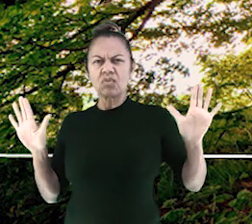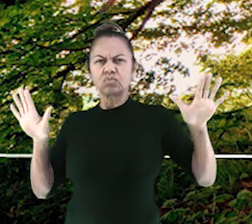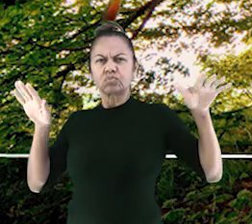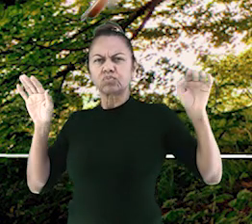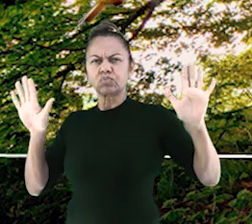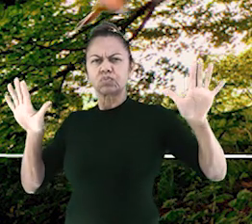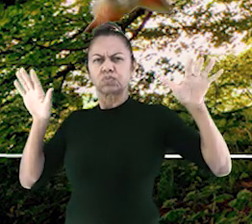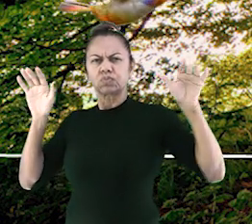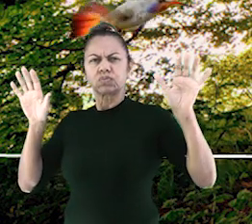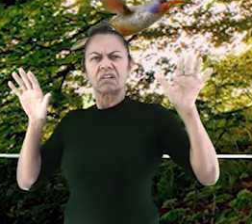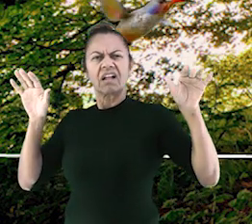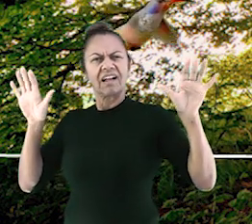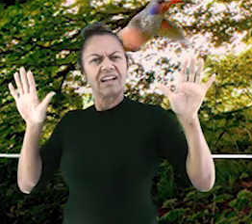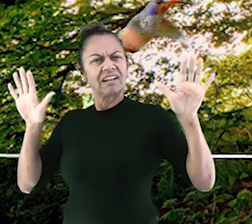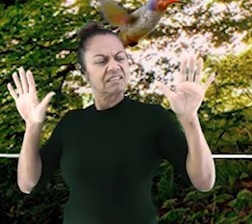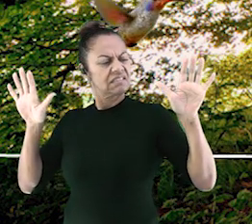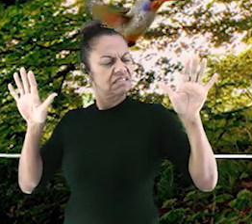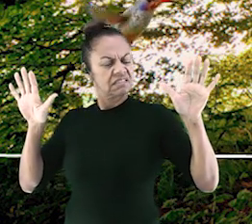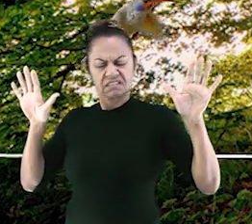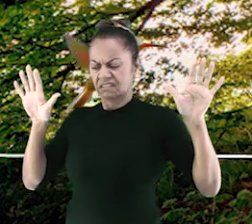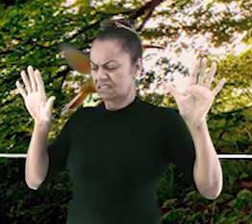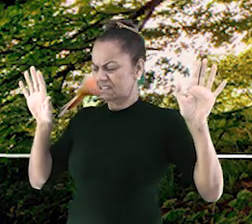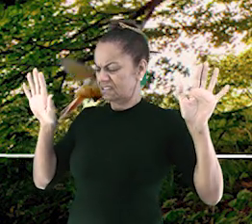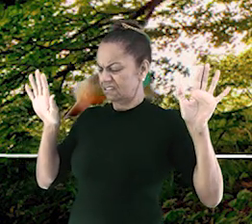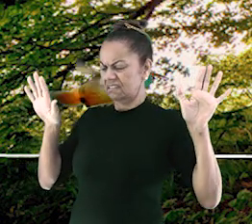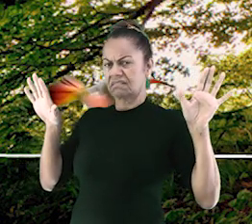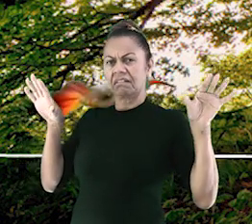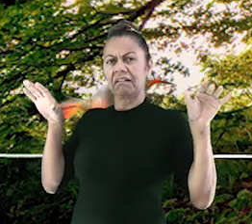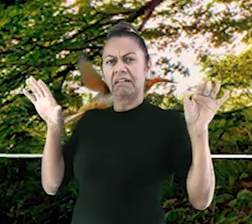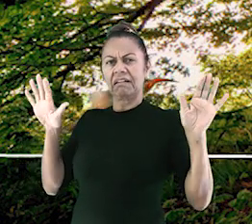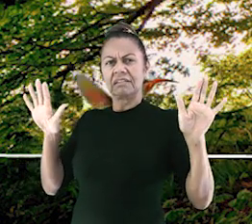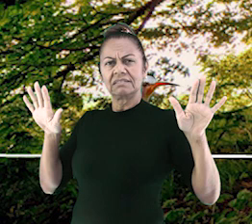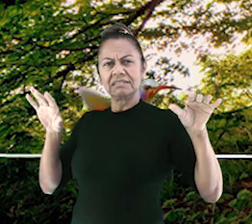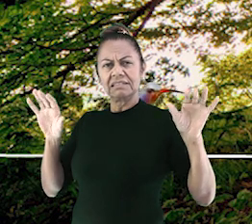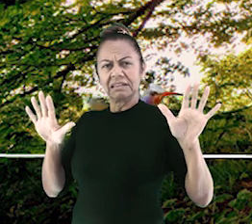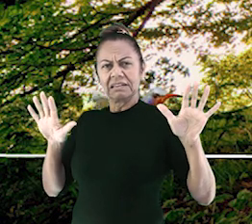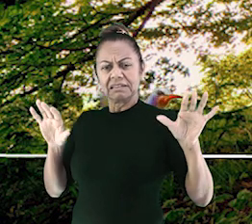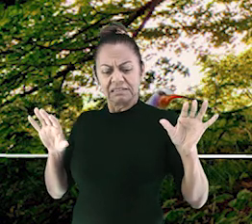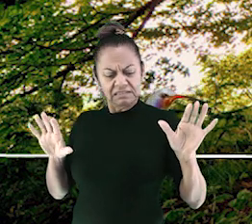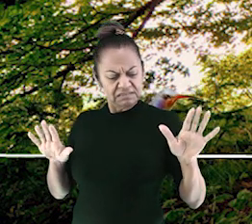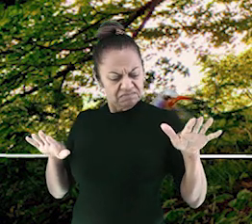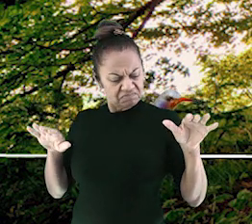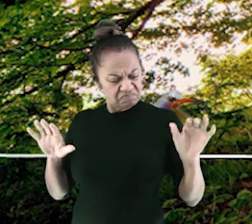a ficar pesadas e ele começou a ficar